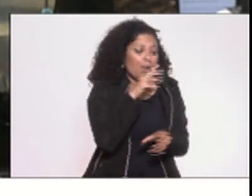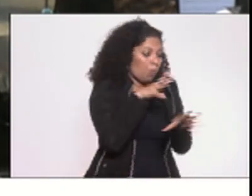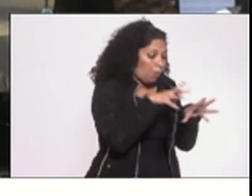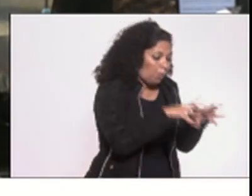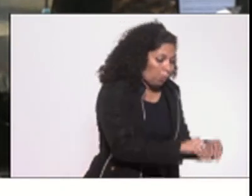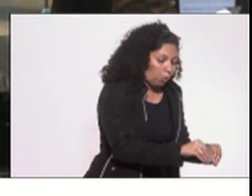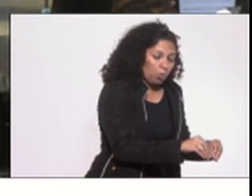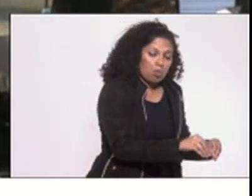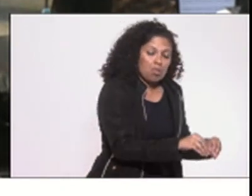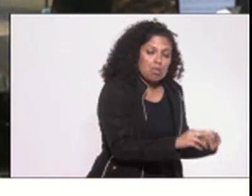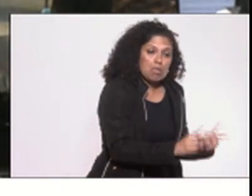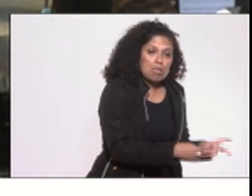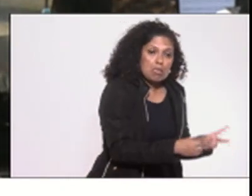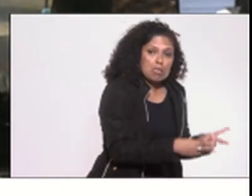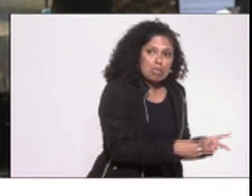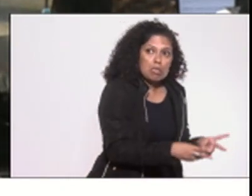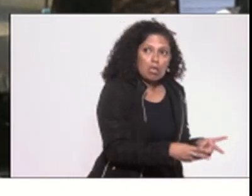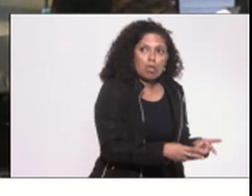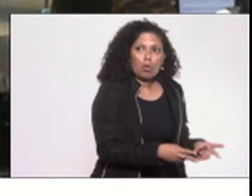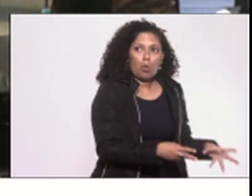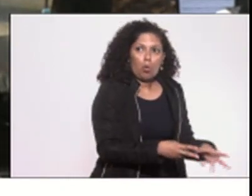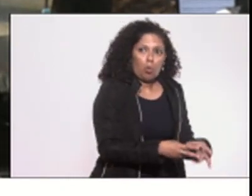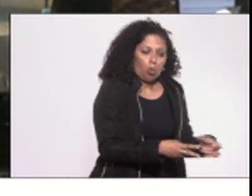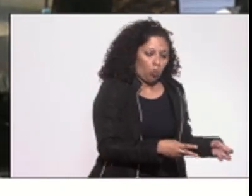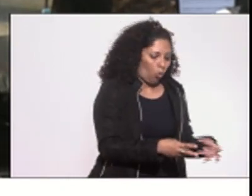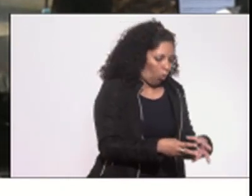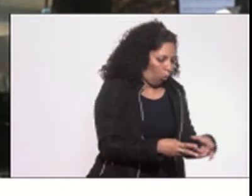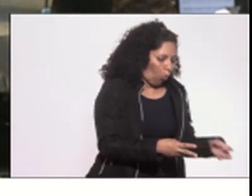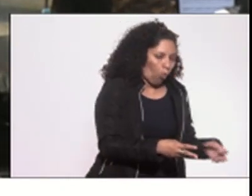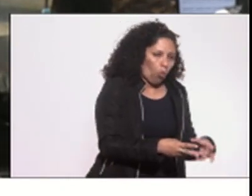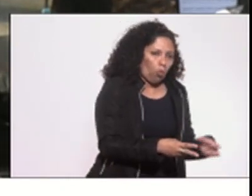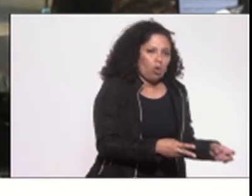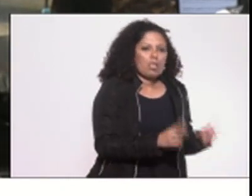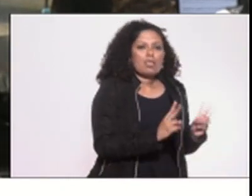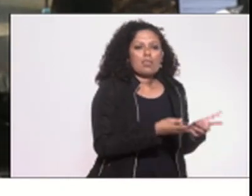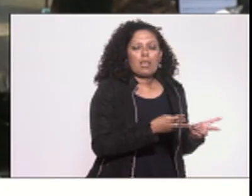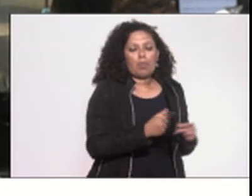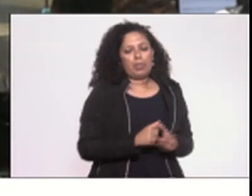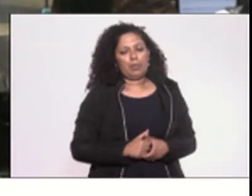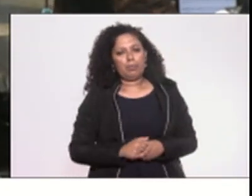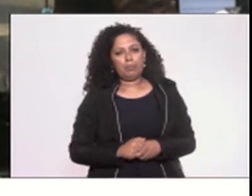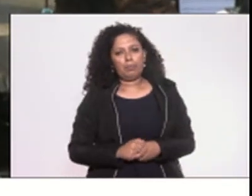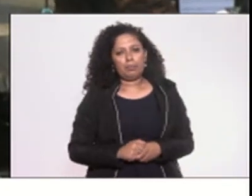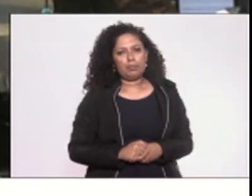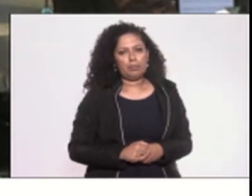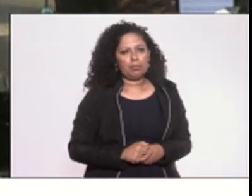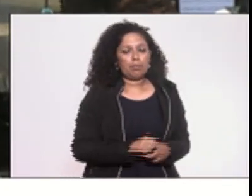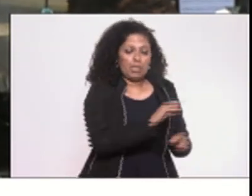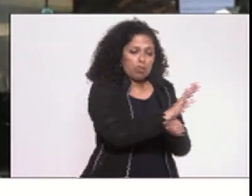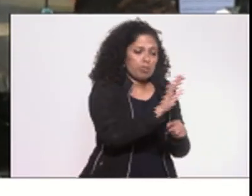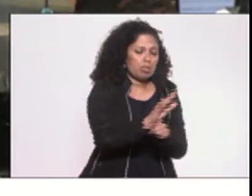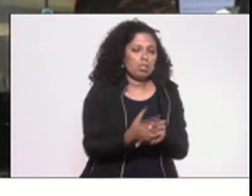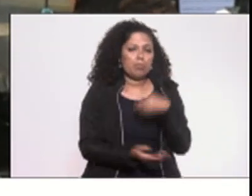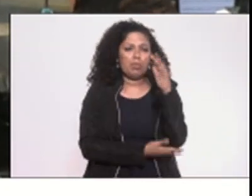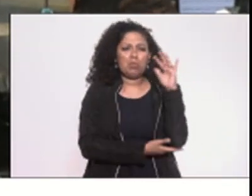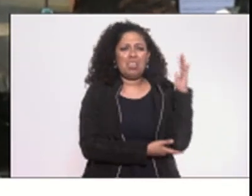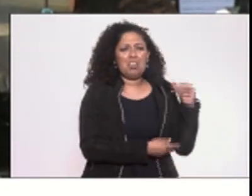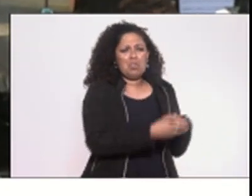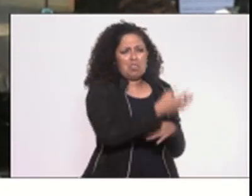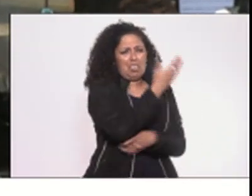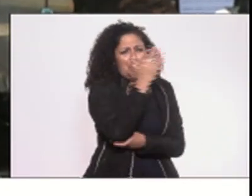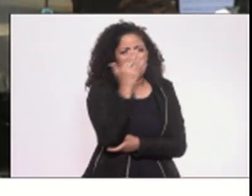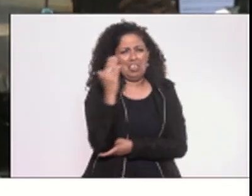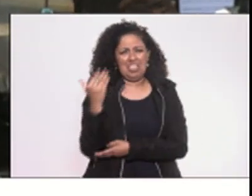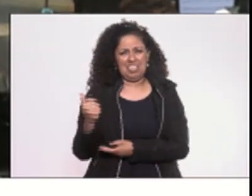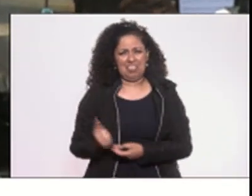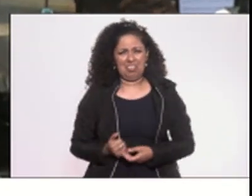posso passar, que eu já falei, né? Absorve água e aí vai liberando para as plantas.